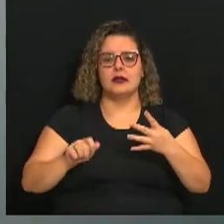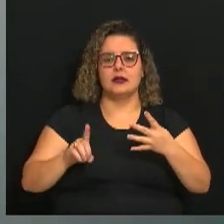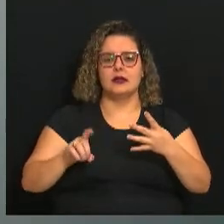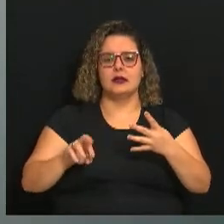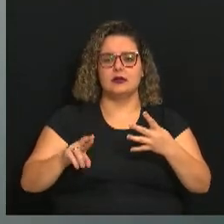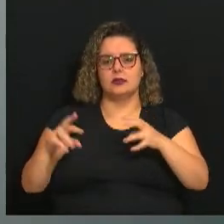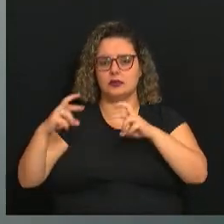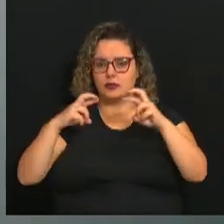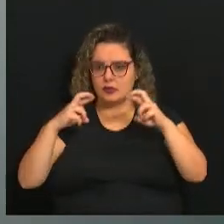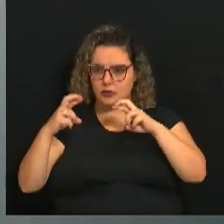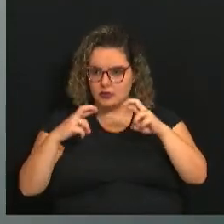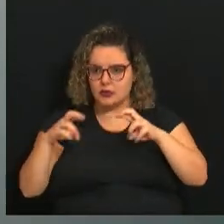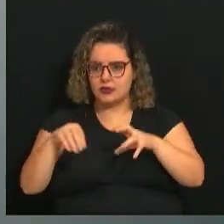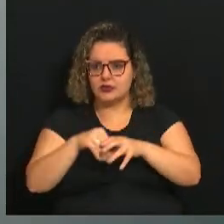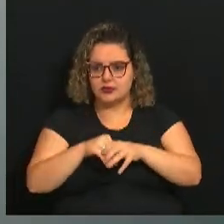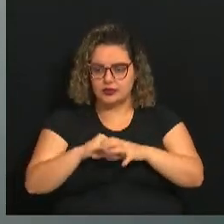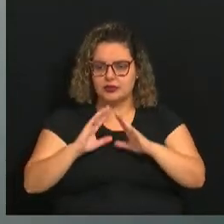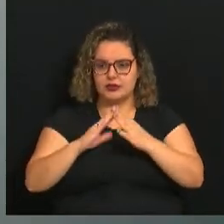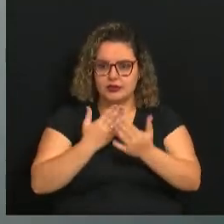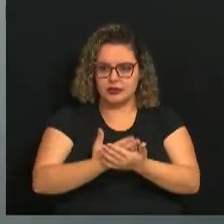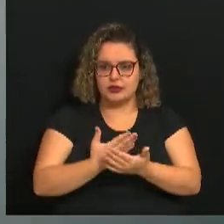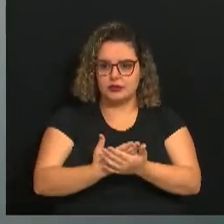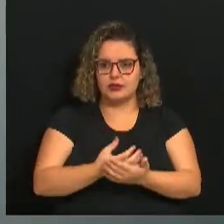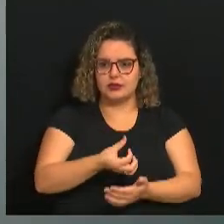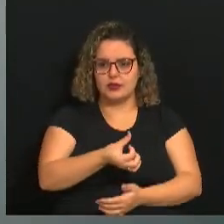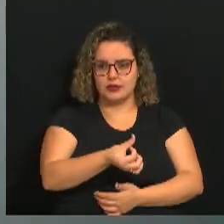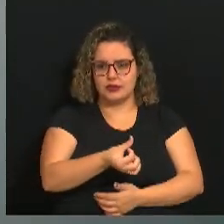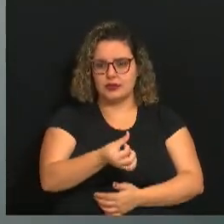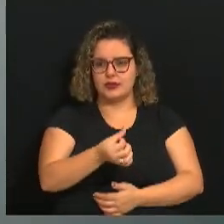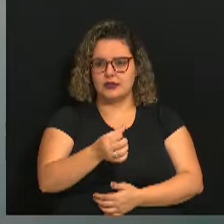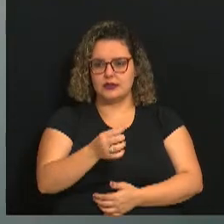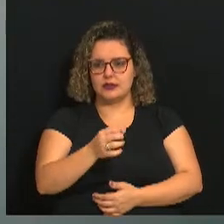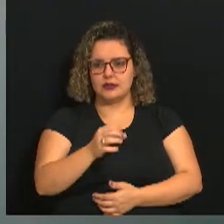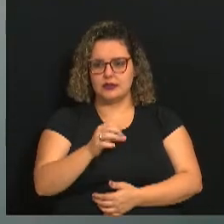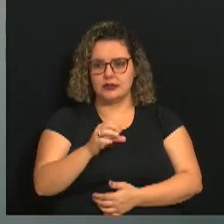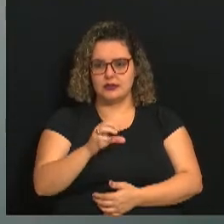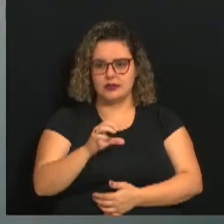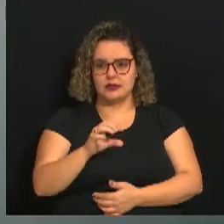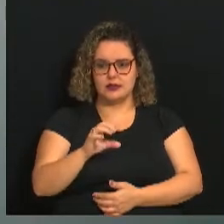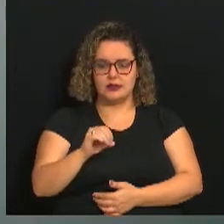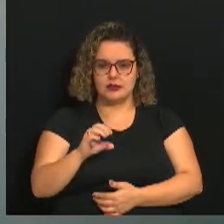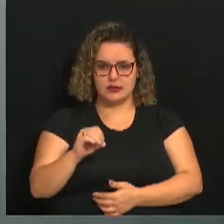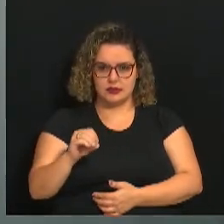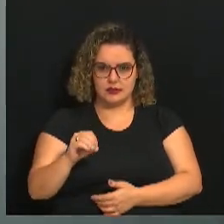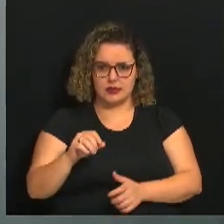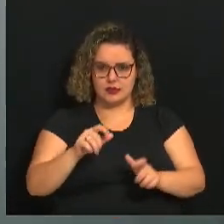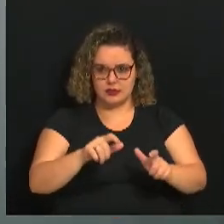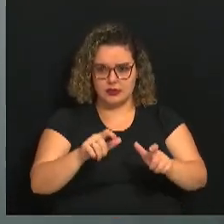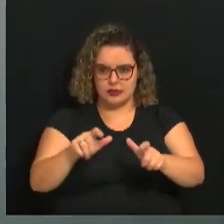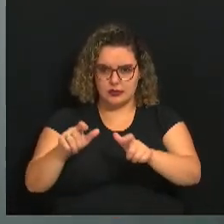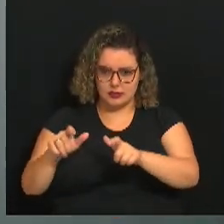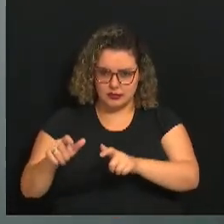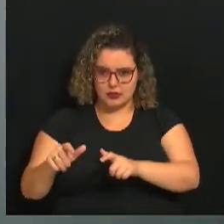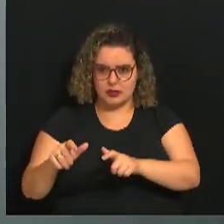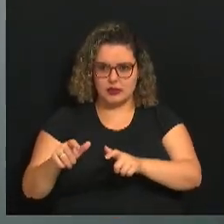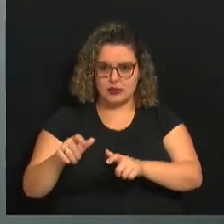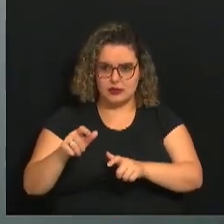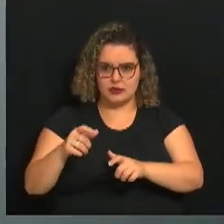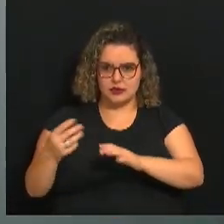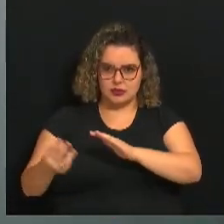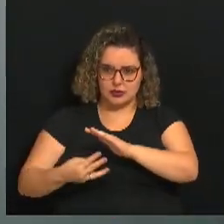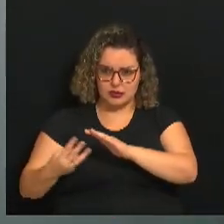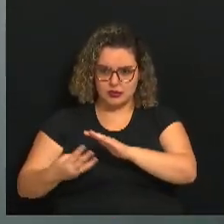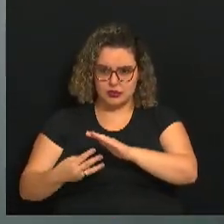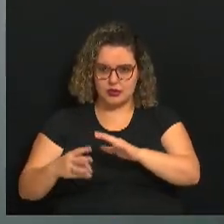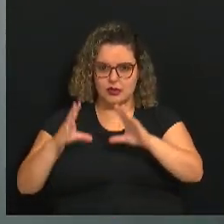representa aí por volta de 600, se não me engano, são 600 postos de trabalho. Nós temos postos noturno